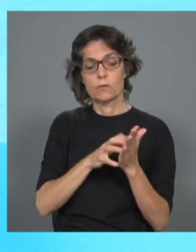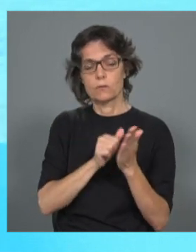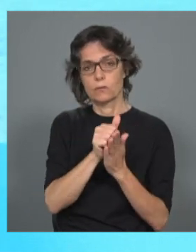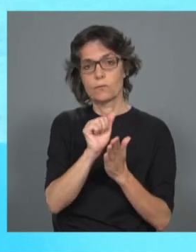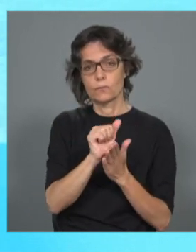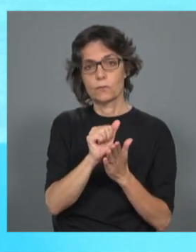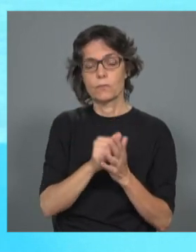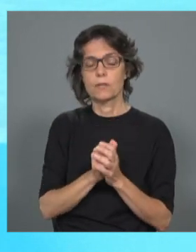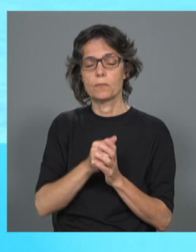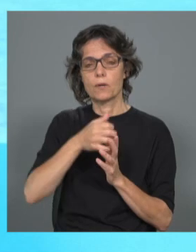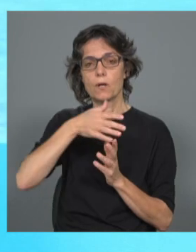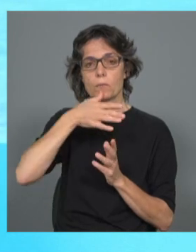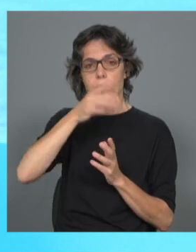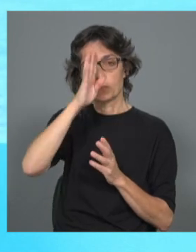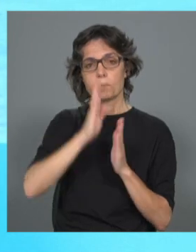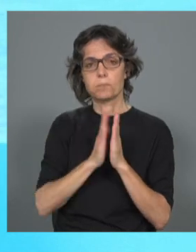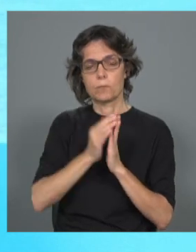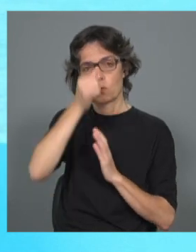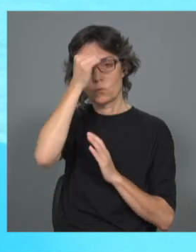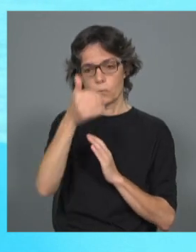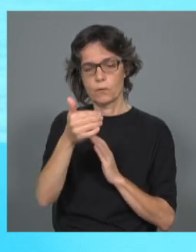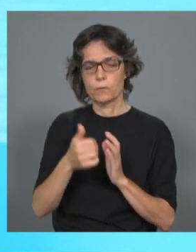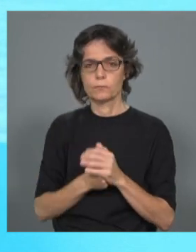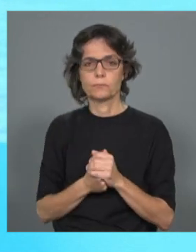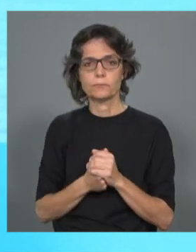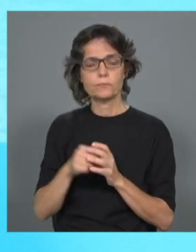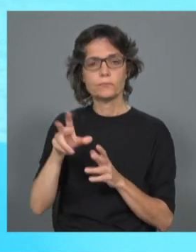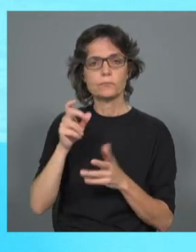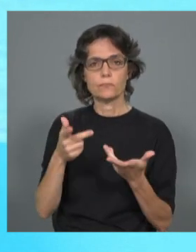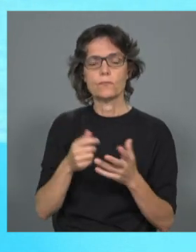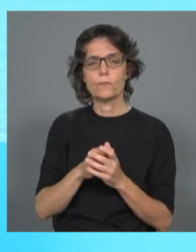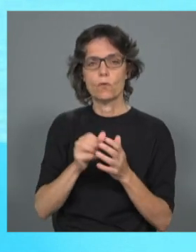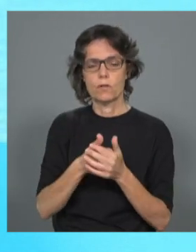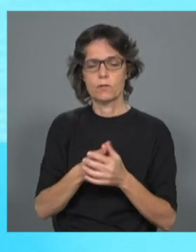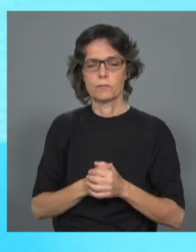escutam nas Eucaristias deste domingo, e comecemos por ouvir o texto do Evangelho.